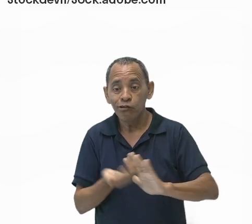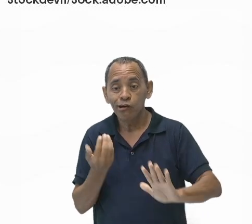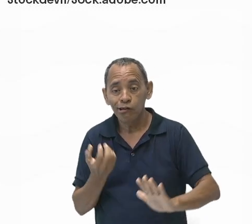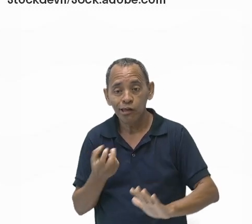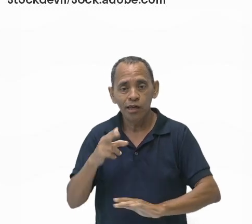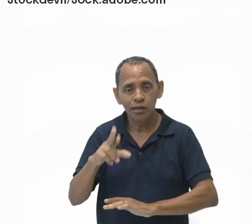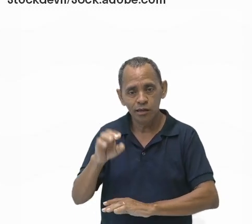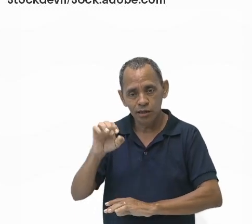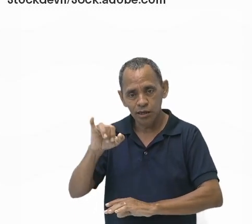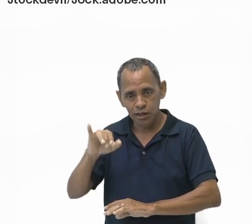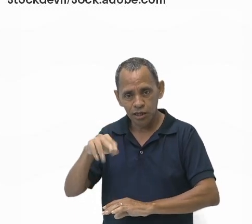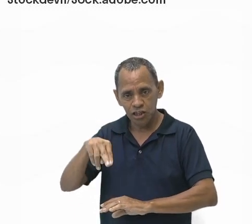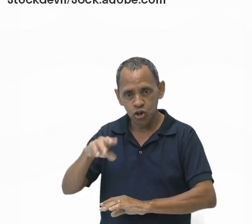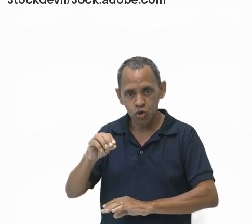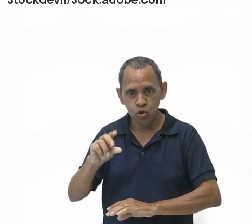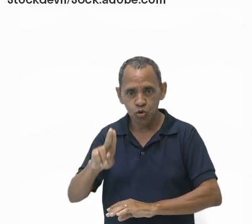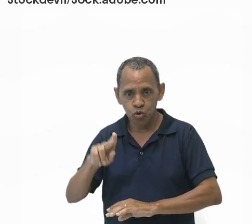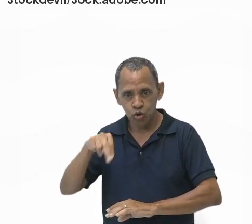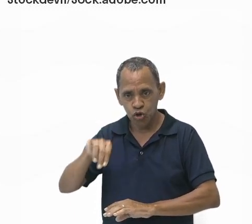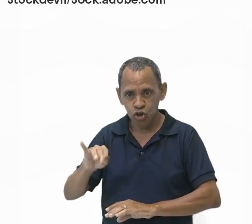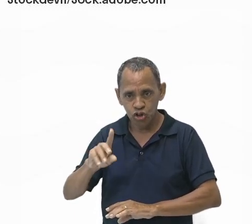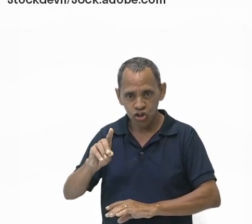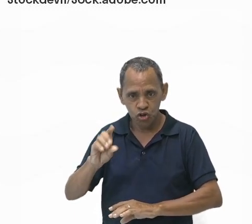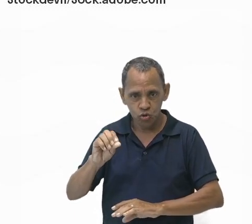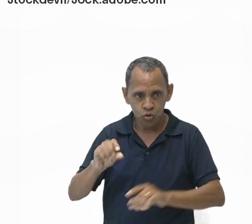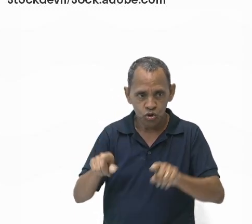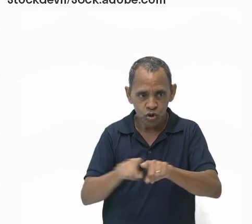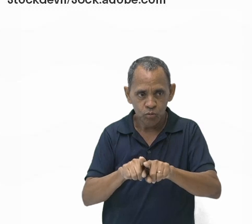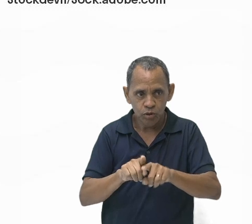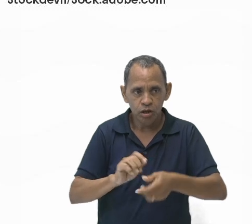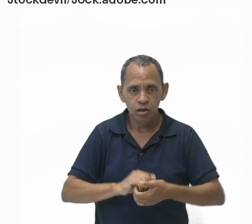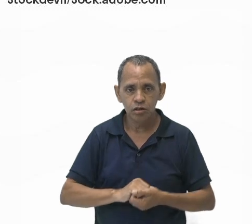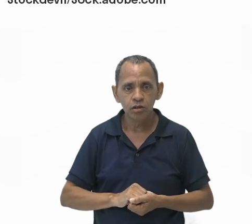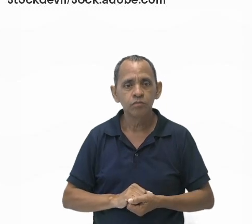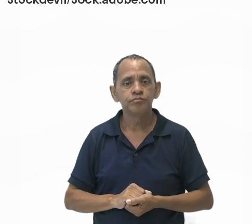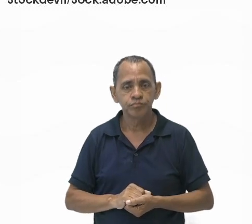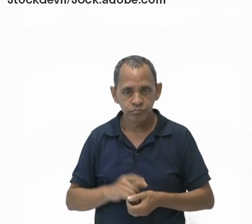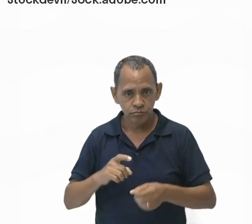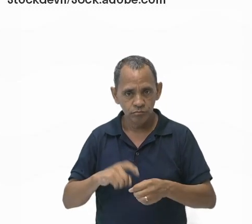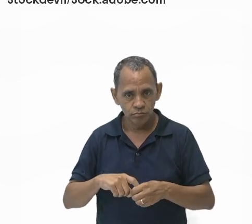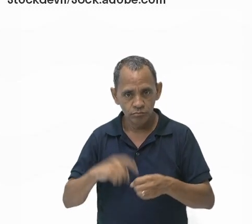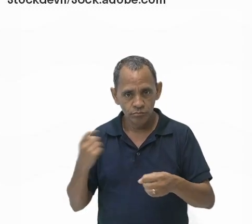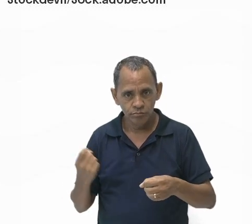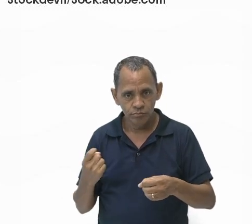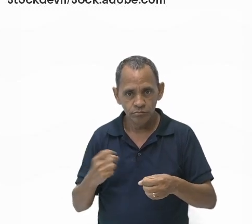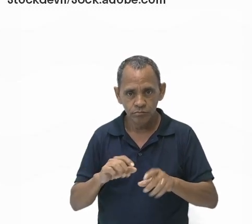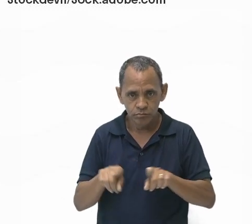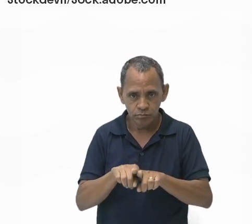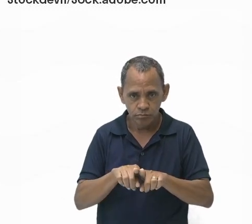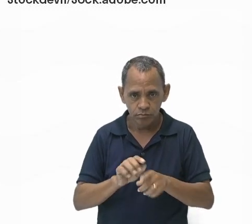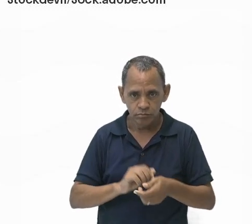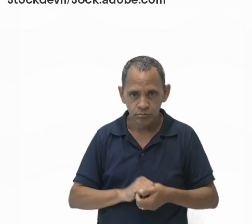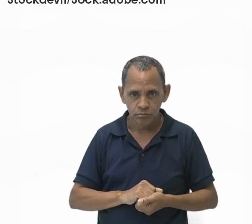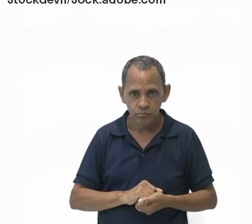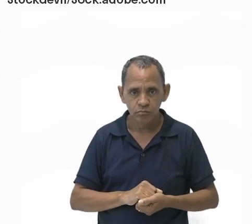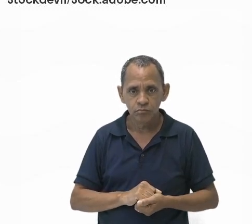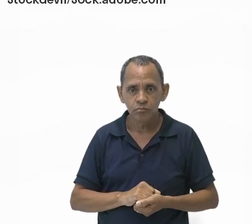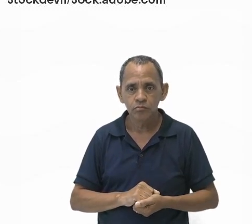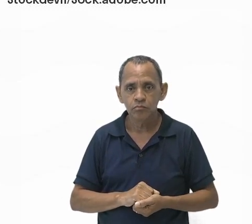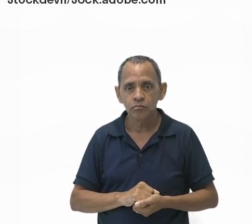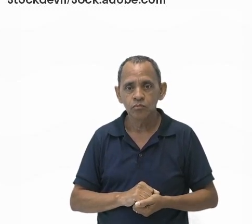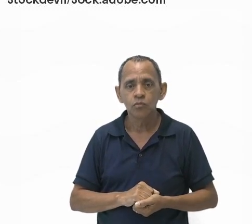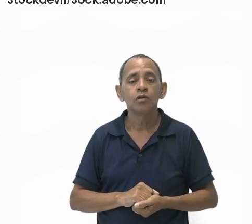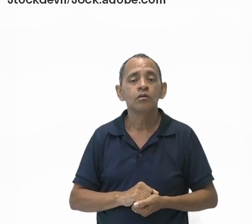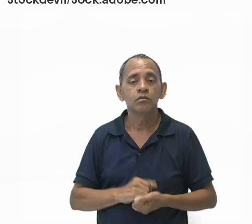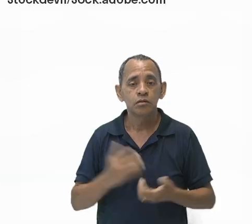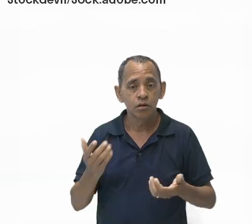atrás. Beleza? Bem, o próximo bloco econômico que eu quero caracterizar melhor aqui com vocês